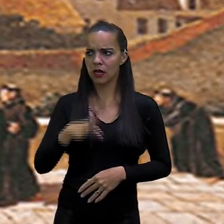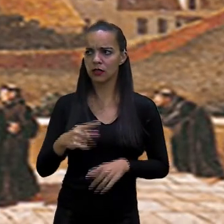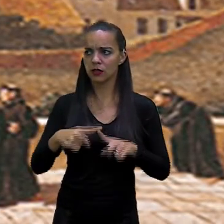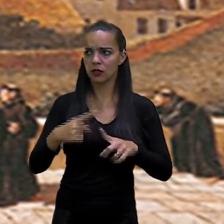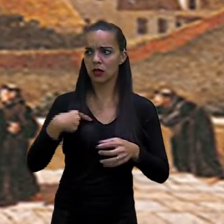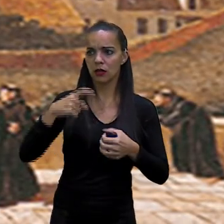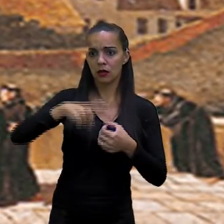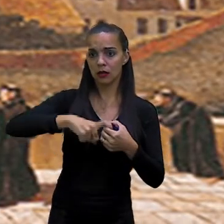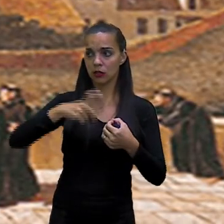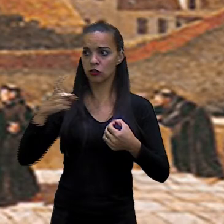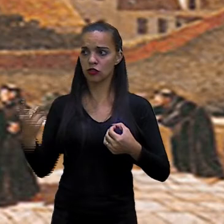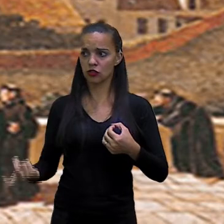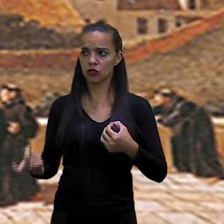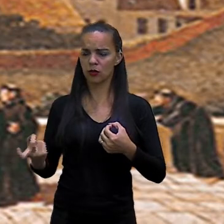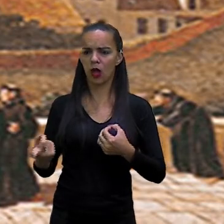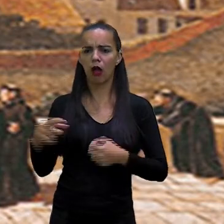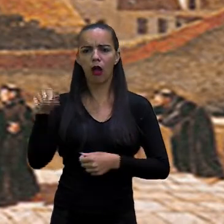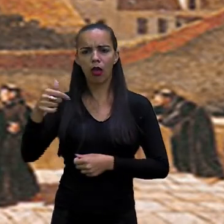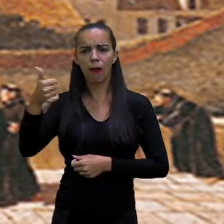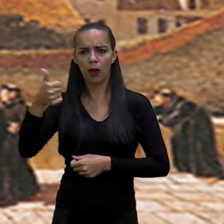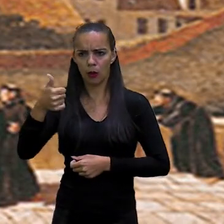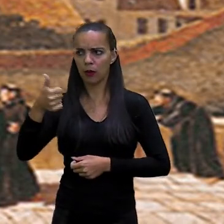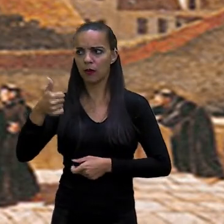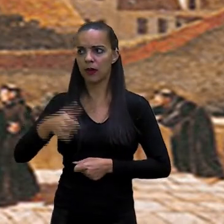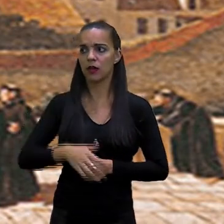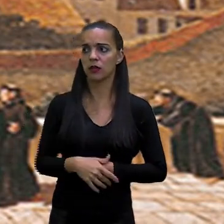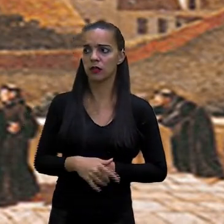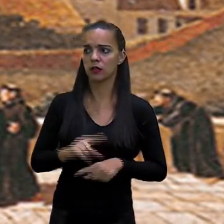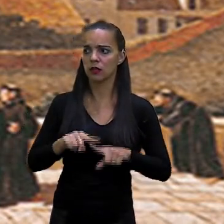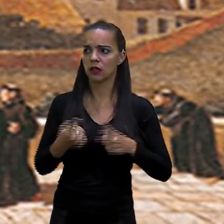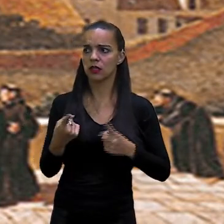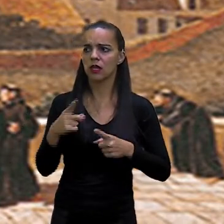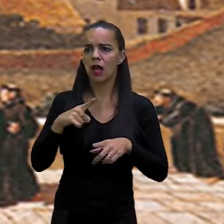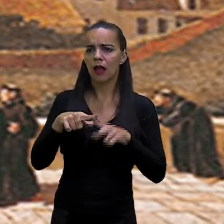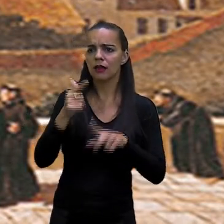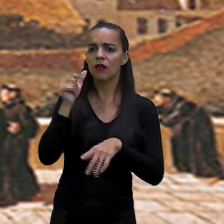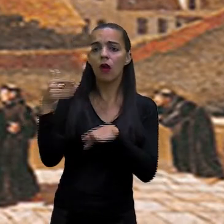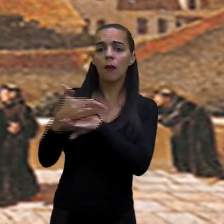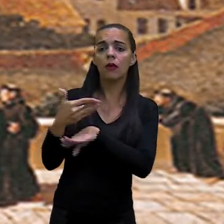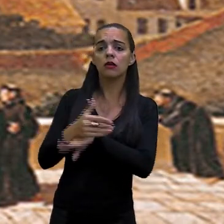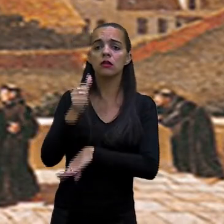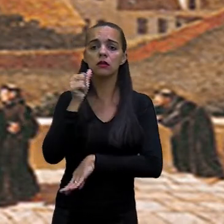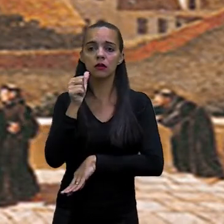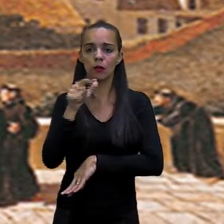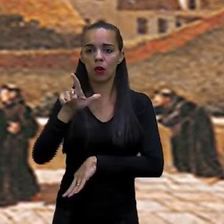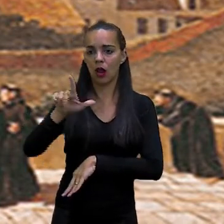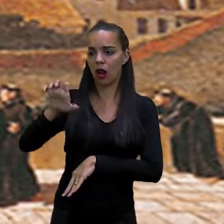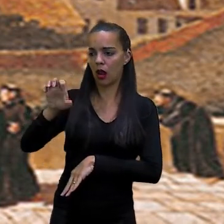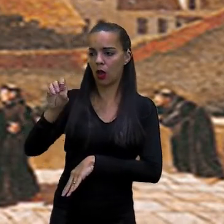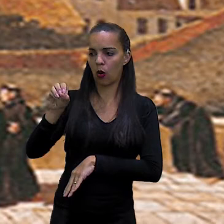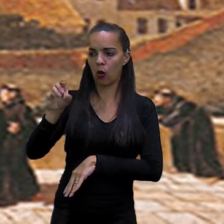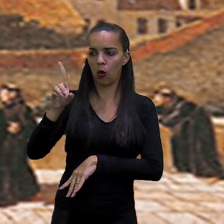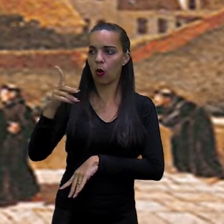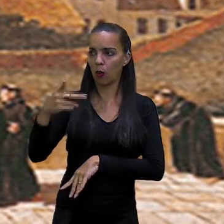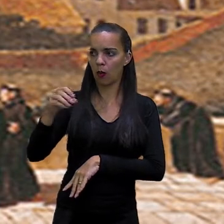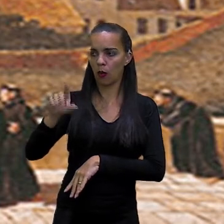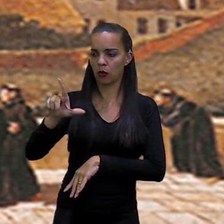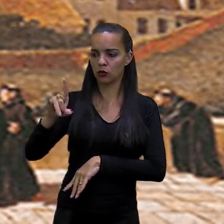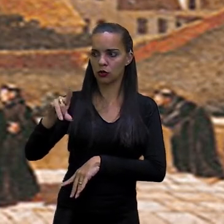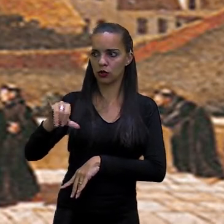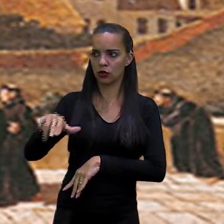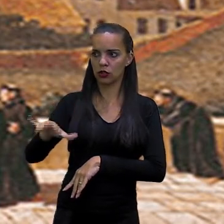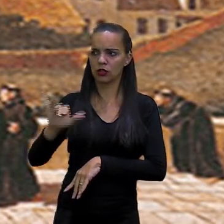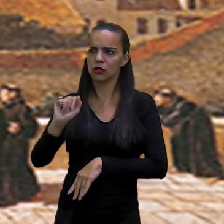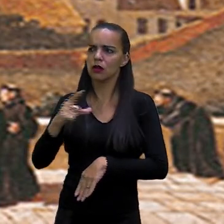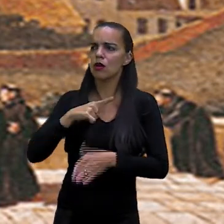por Dom Pedro I, com a fortíssima participação de Dona Leopoldina, fez com que os habitantes dessa terra pudessem